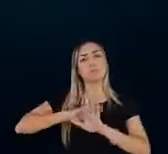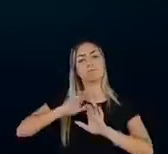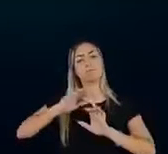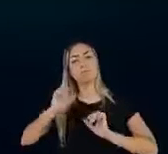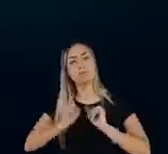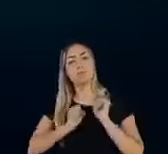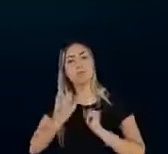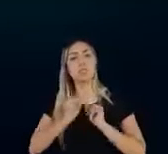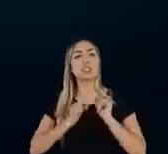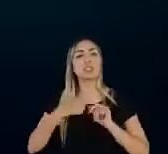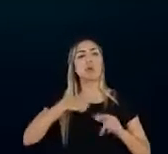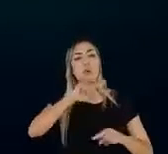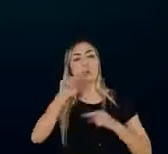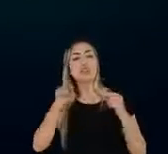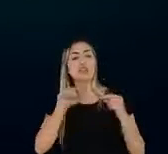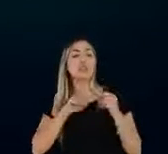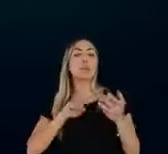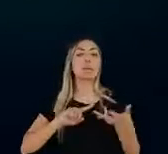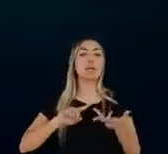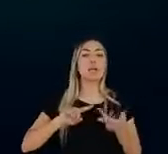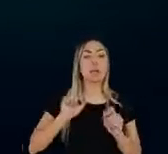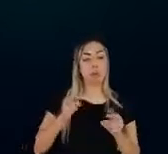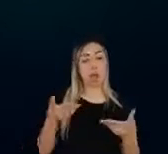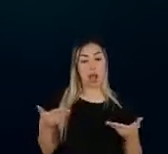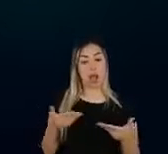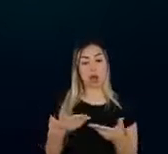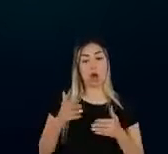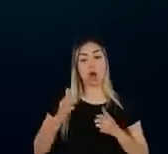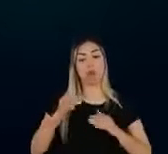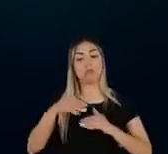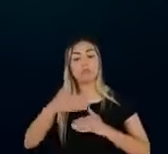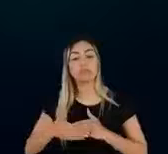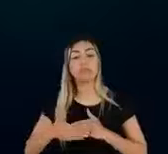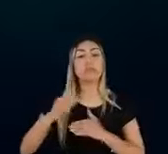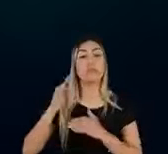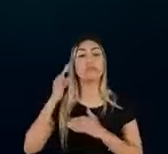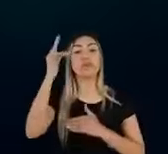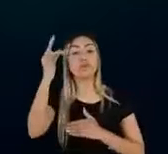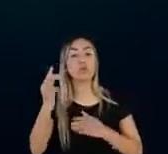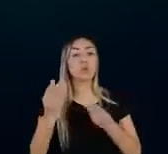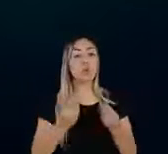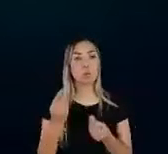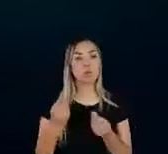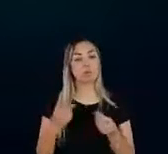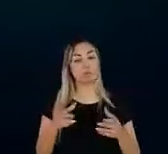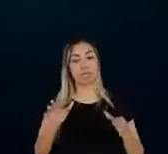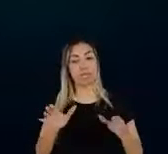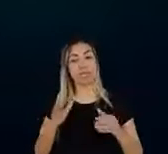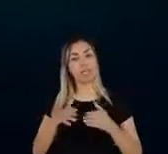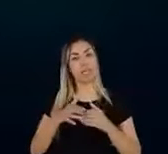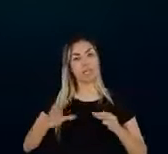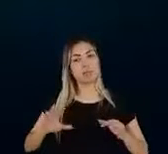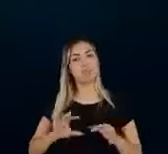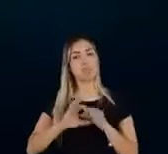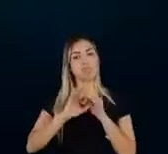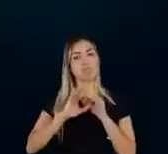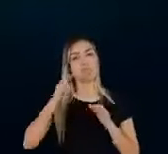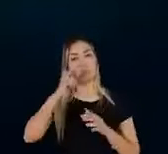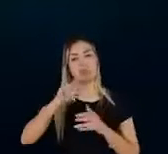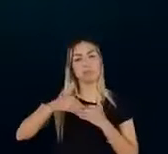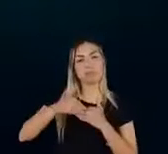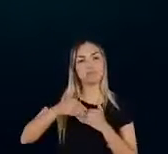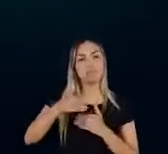quais são as metas que estão entregar no curto médio e longo prazo e sim uma equipe né vai ficar unida aí para te ajudar entregar resultados